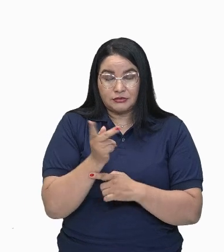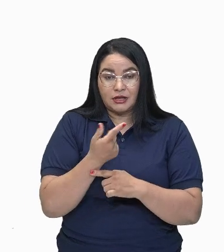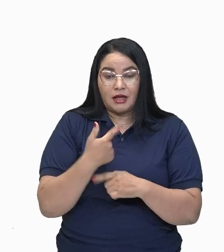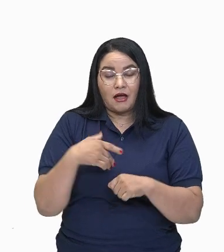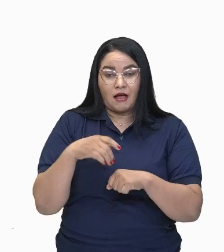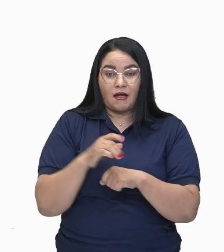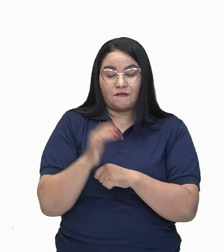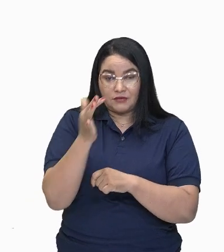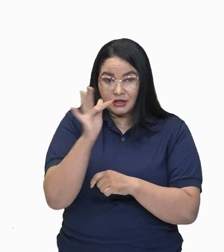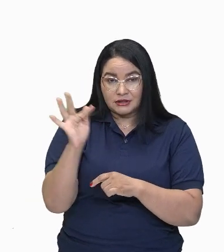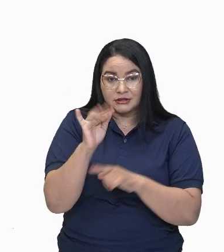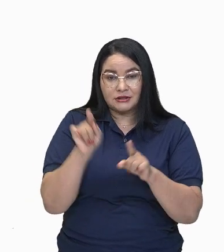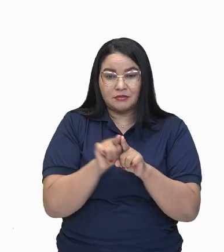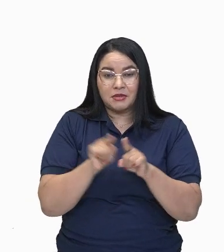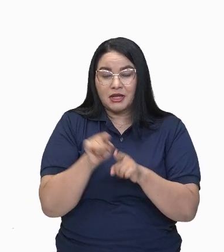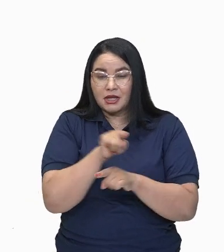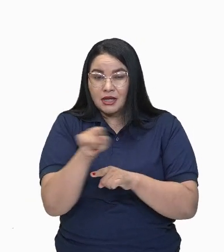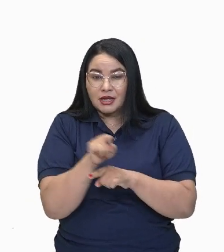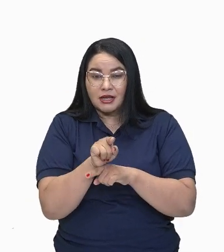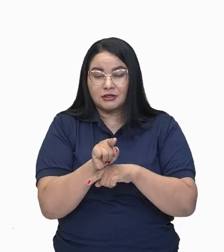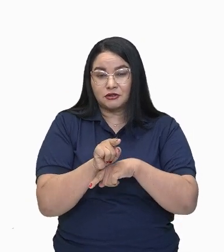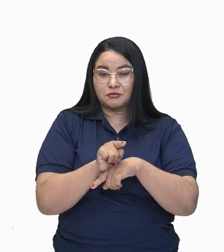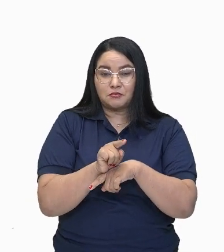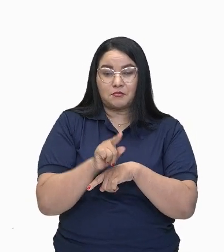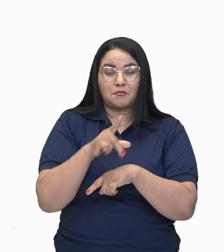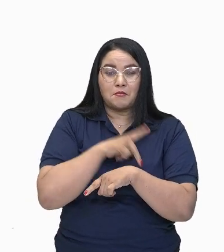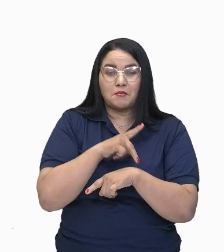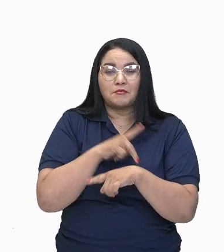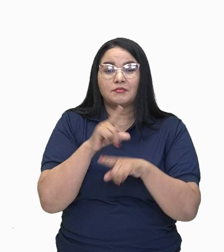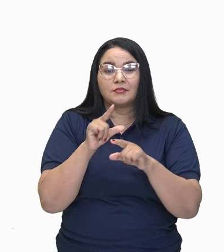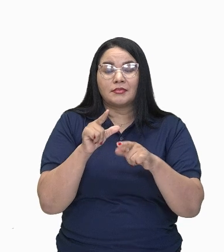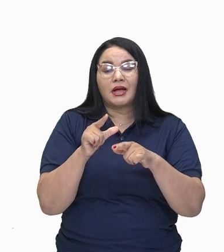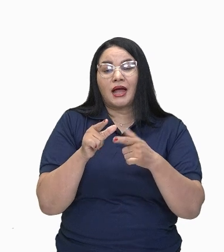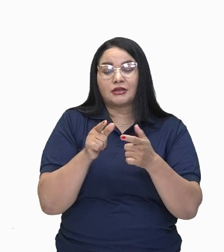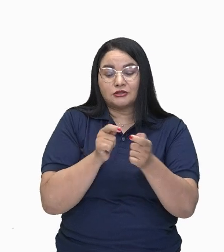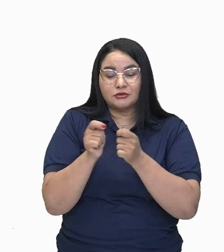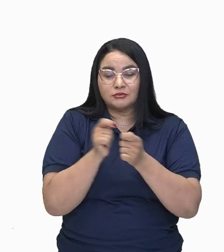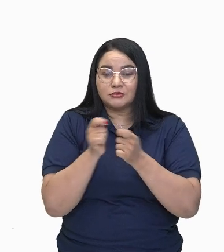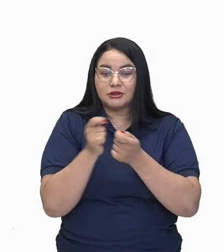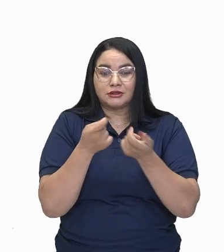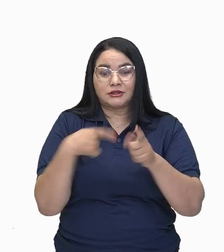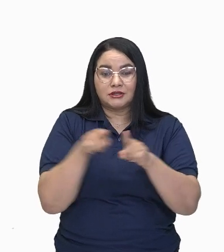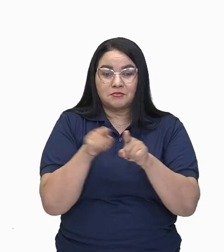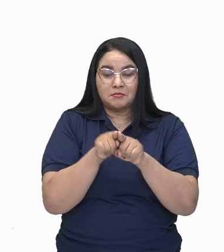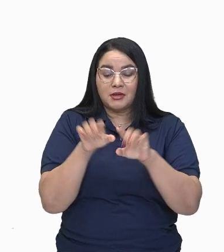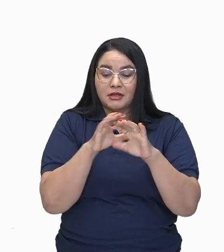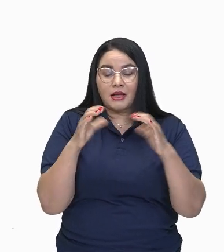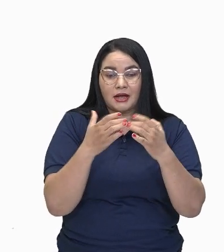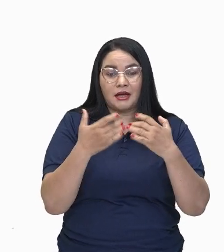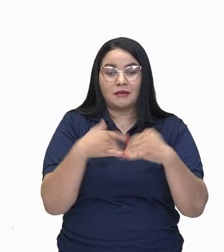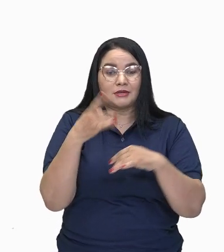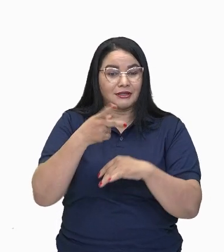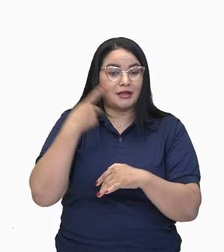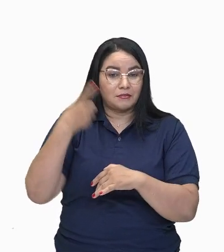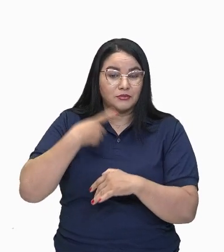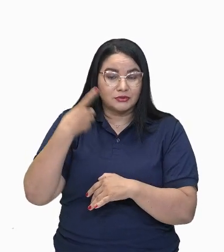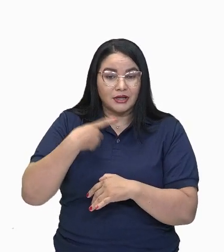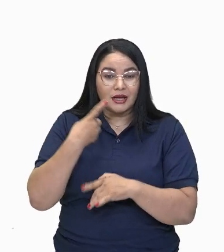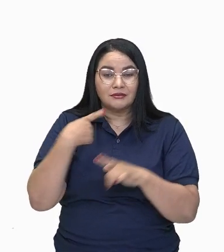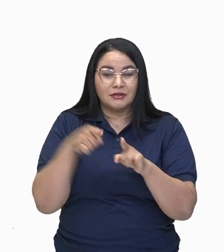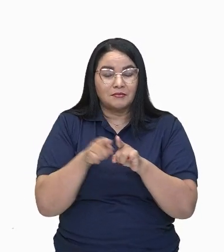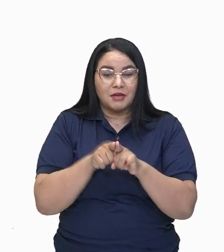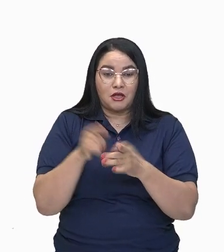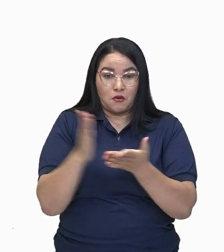ampla autonomia aos estados e a representação proporcional na Câmara dos Deputados, número de deputados